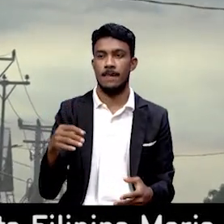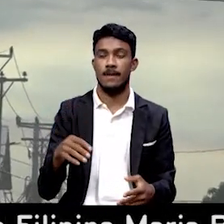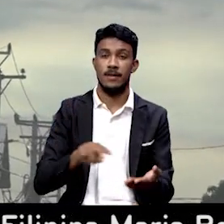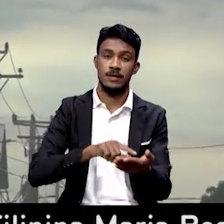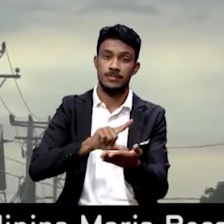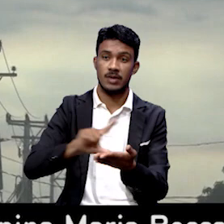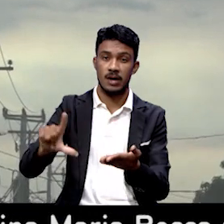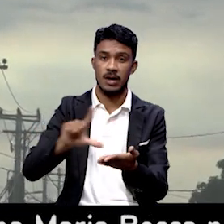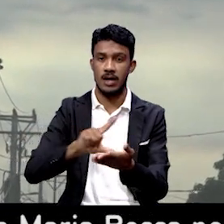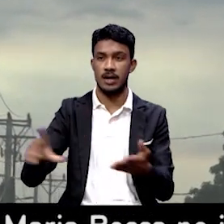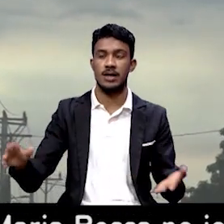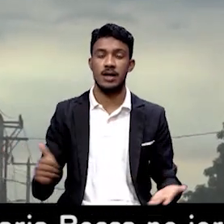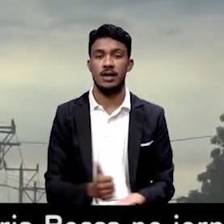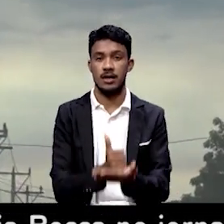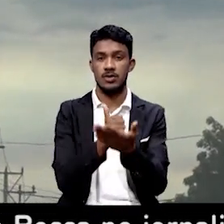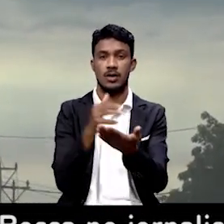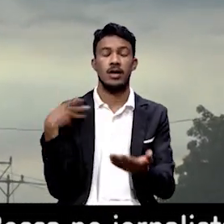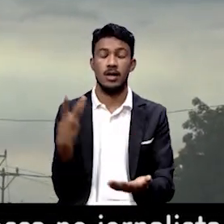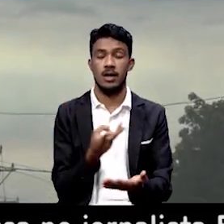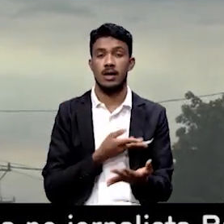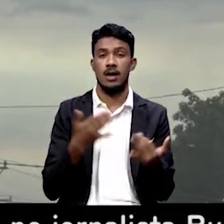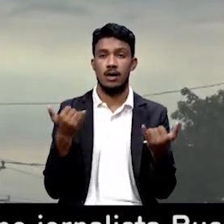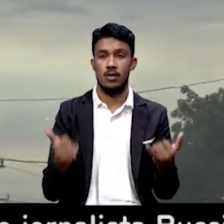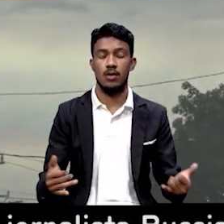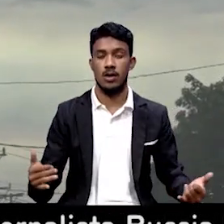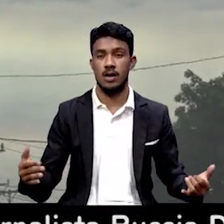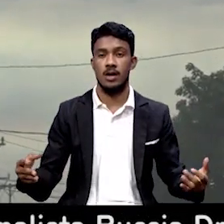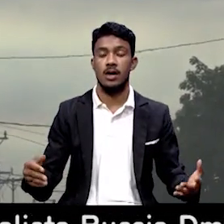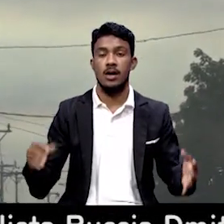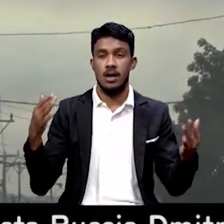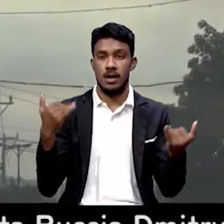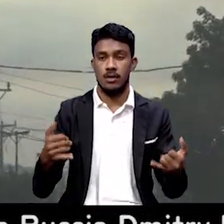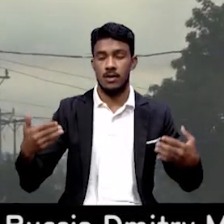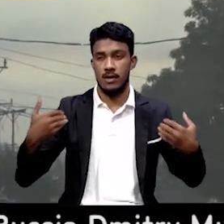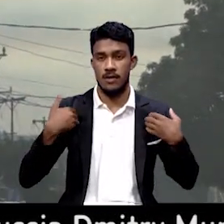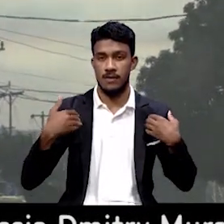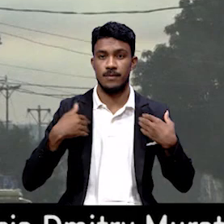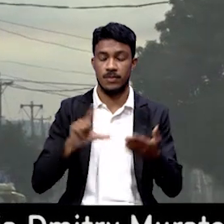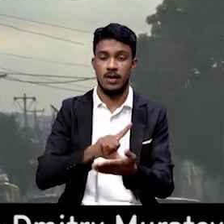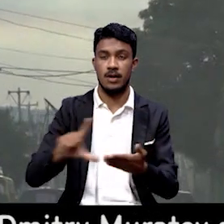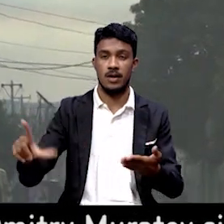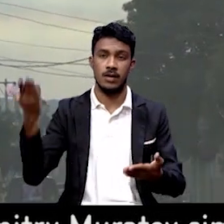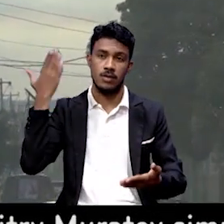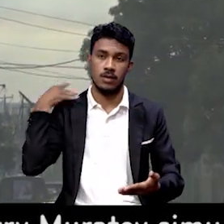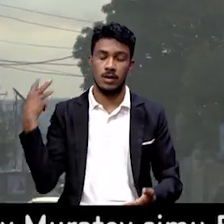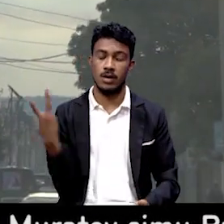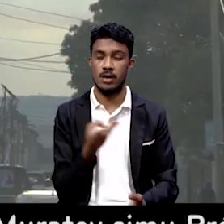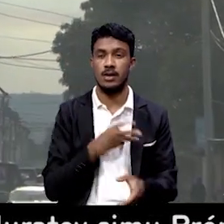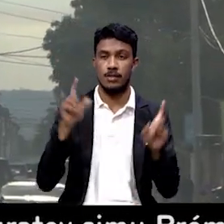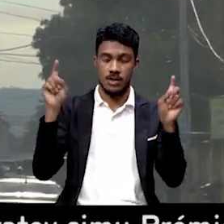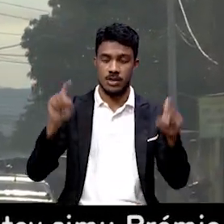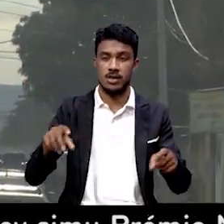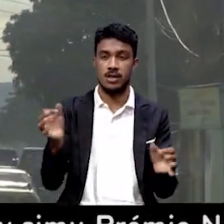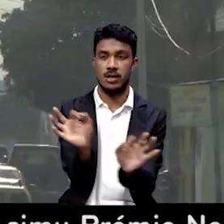nebe ita agora dau existen ne primeiro lina tuang ita precisa hadia ninia duração